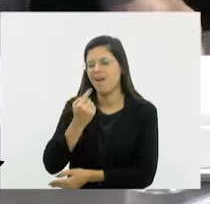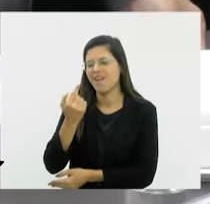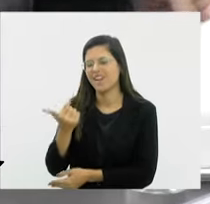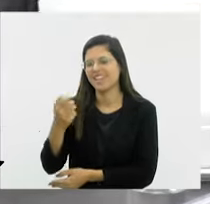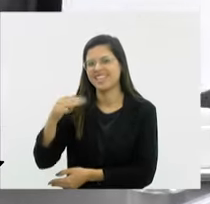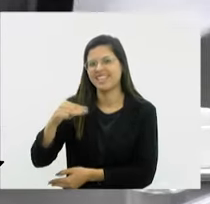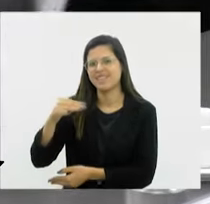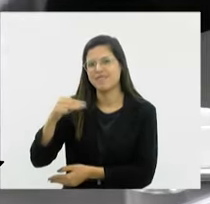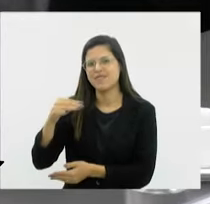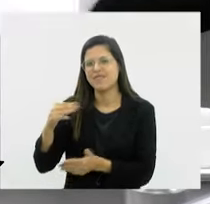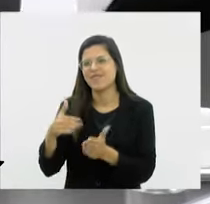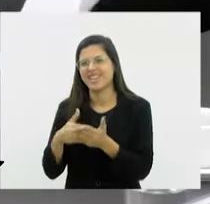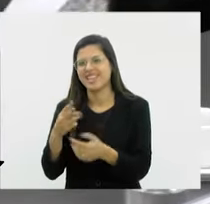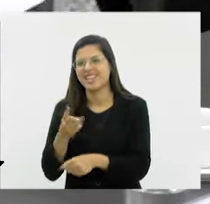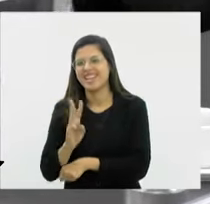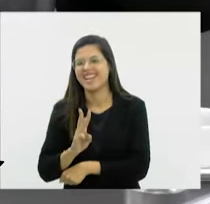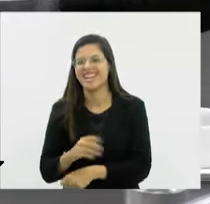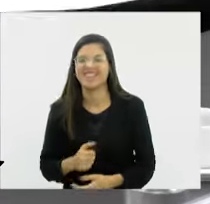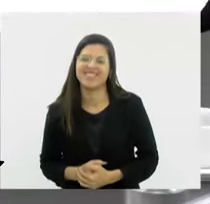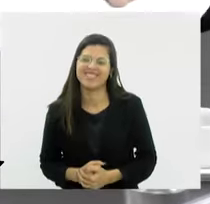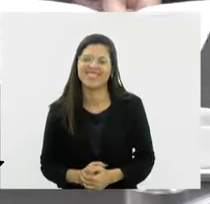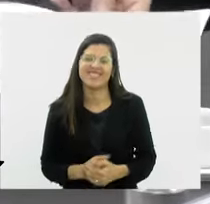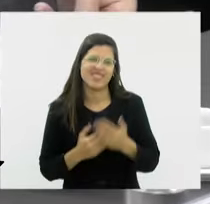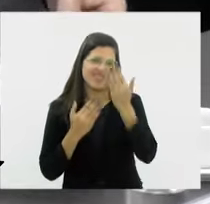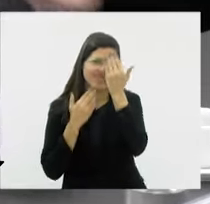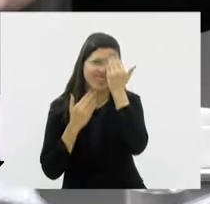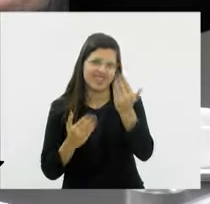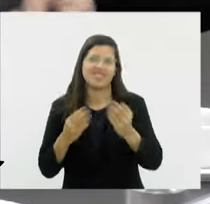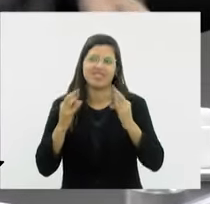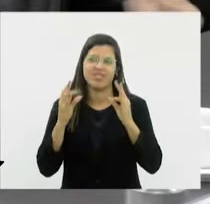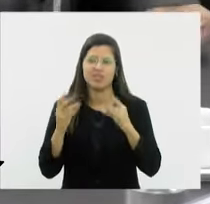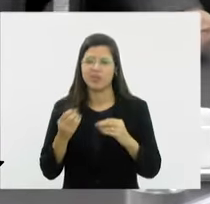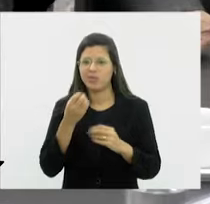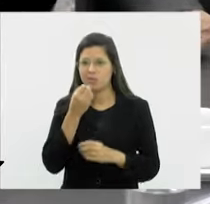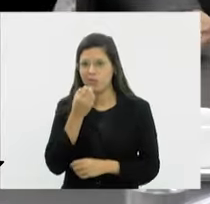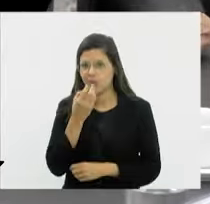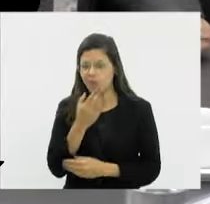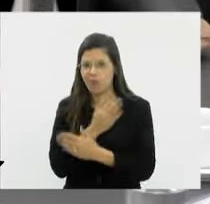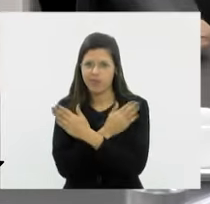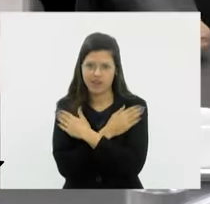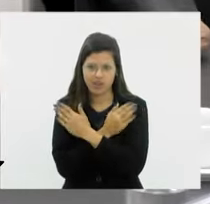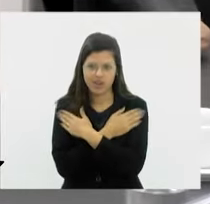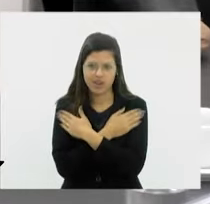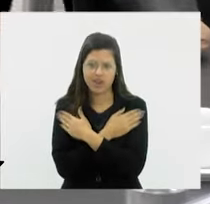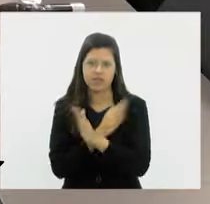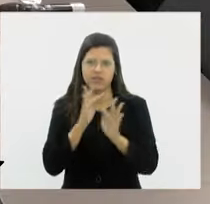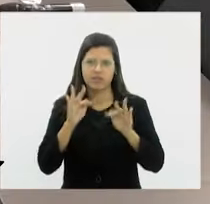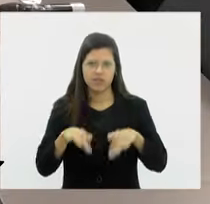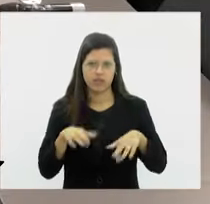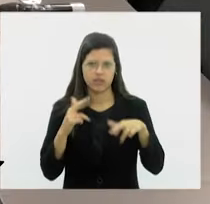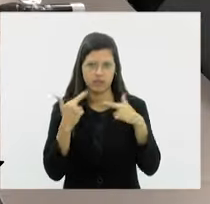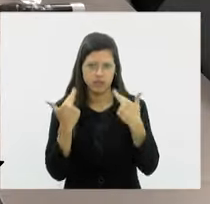ó. Obrigado a todos, um bom feriado para todos, declaro encerrada a